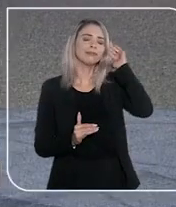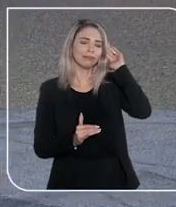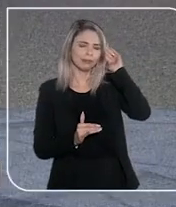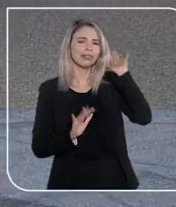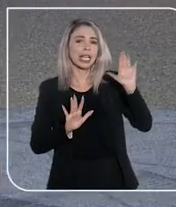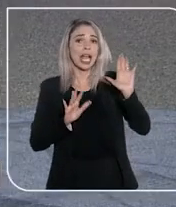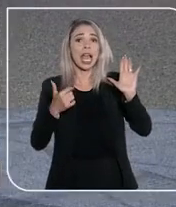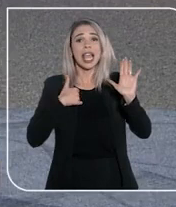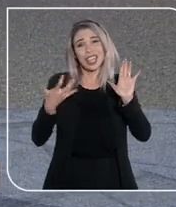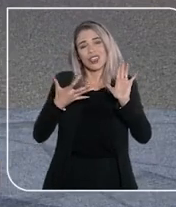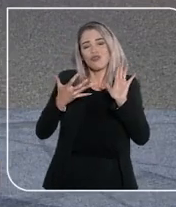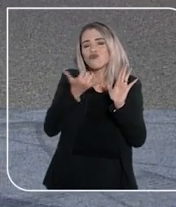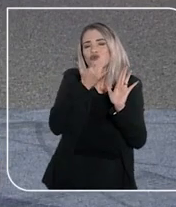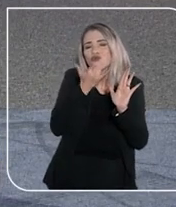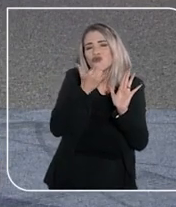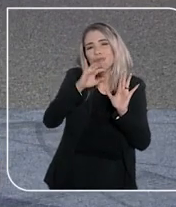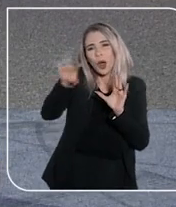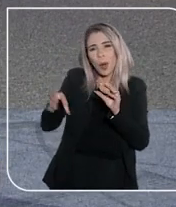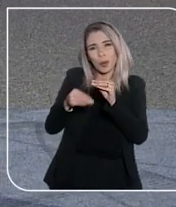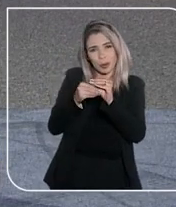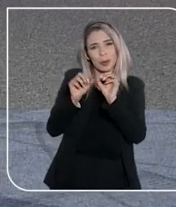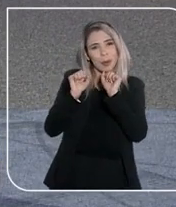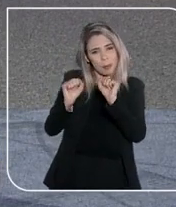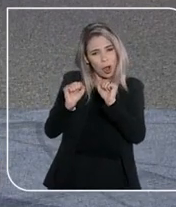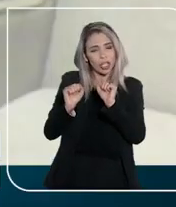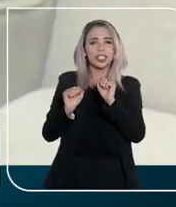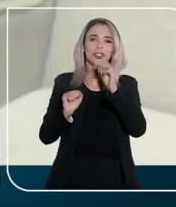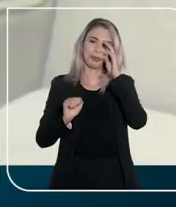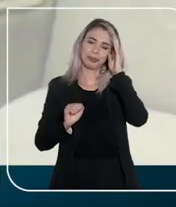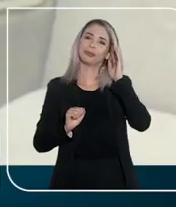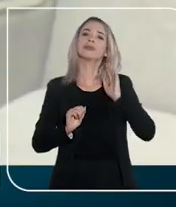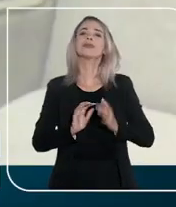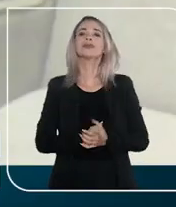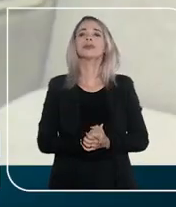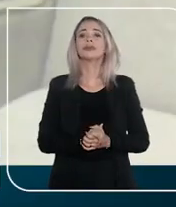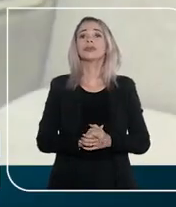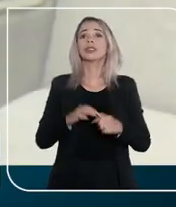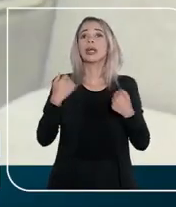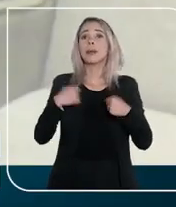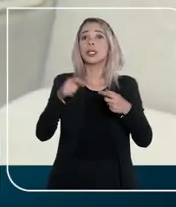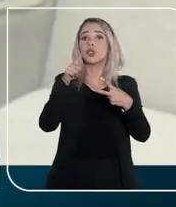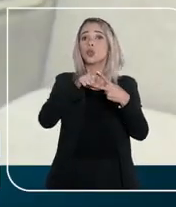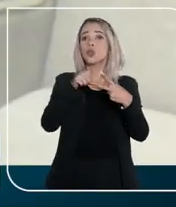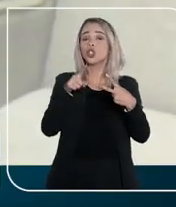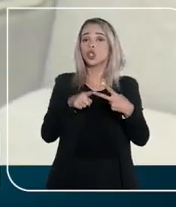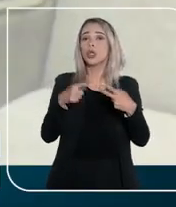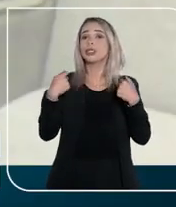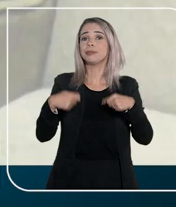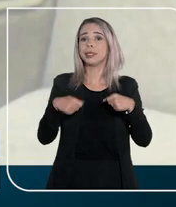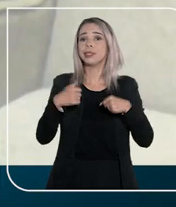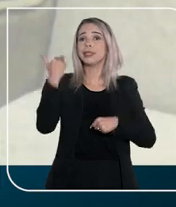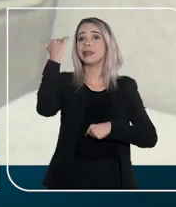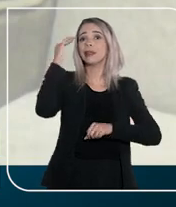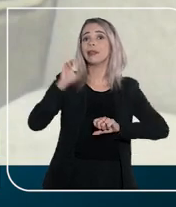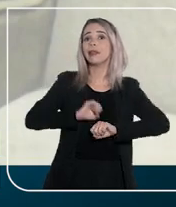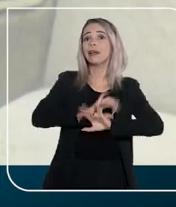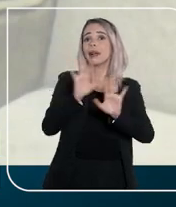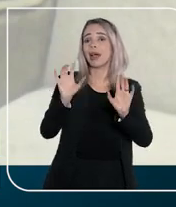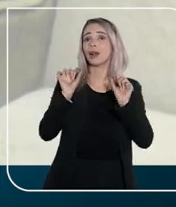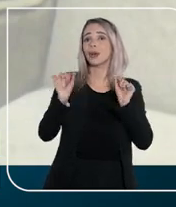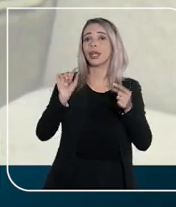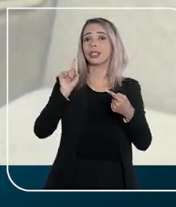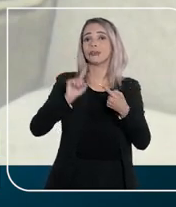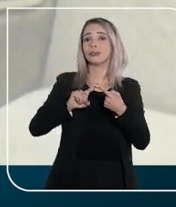Bom, eu até gostaria de contribuir também em relação a essa discussão, dizer assim que 2 coisas devem ser colocadas nos seus devidos lugares. Em primeiro lugar,